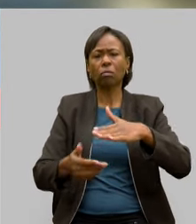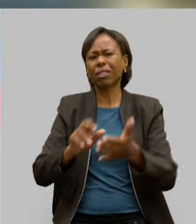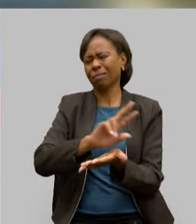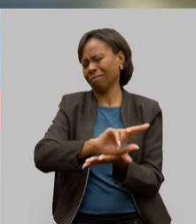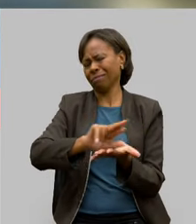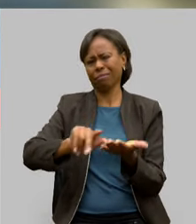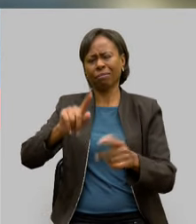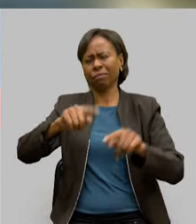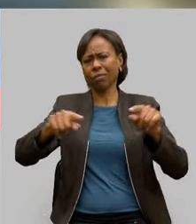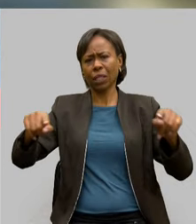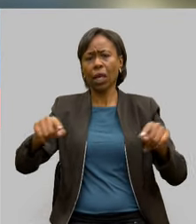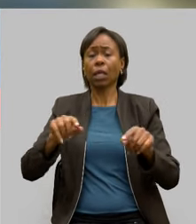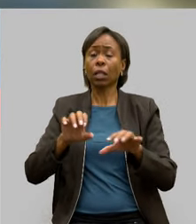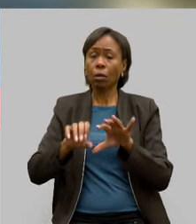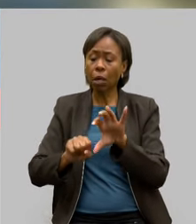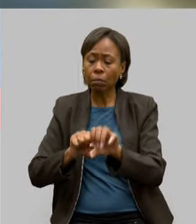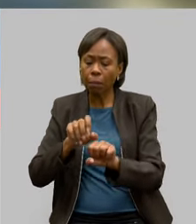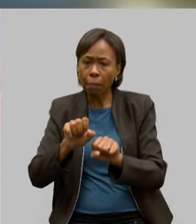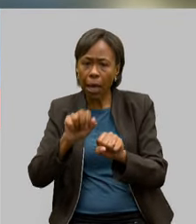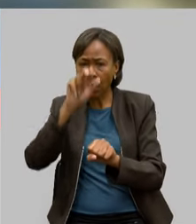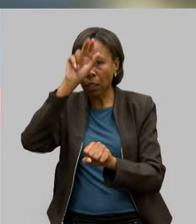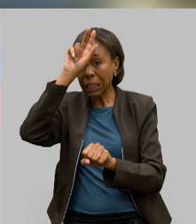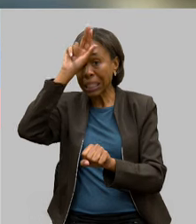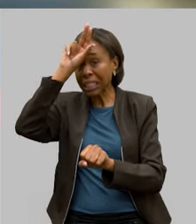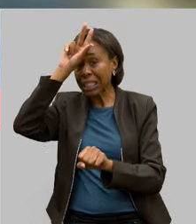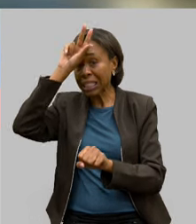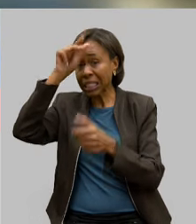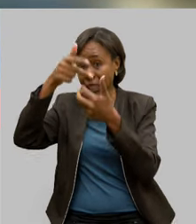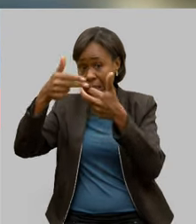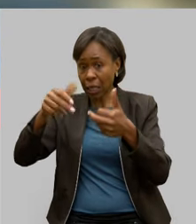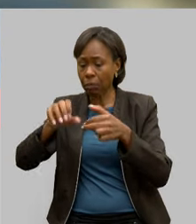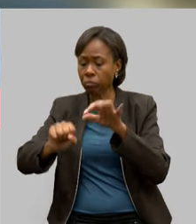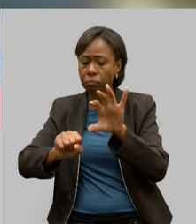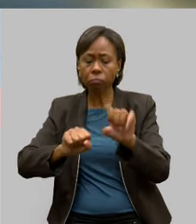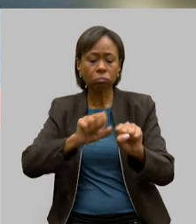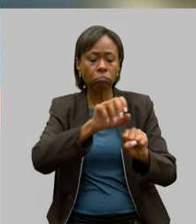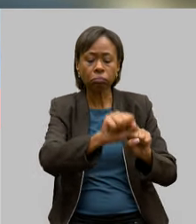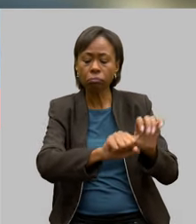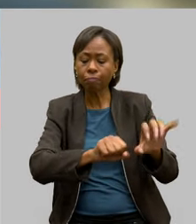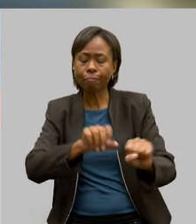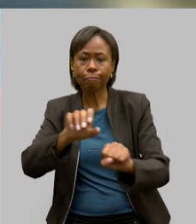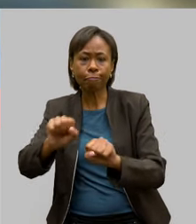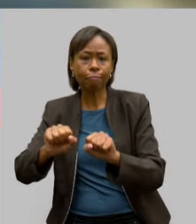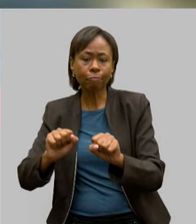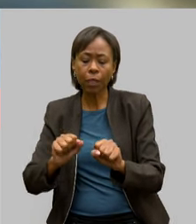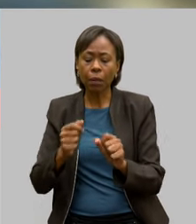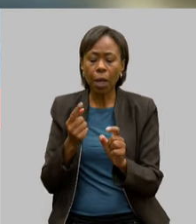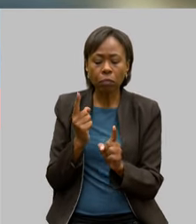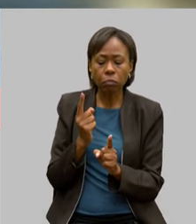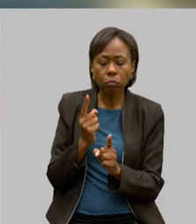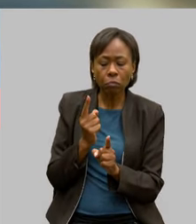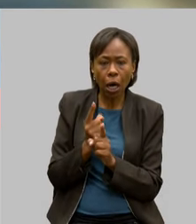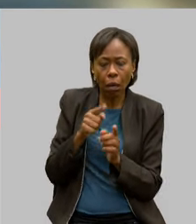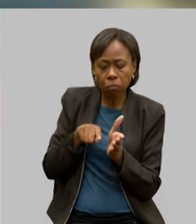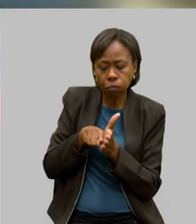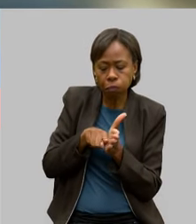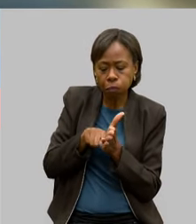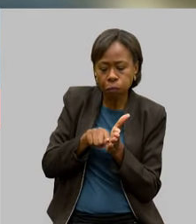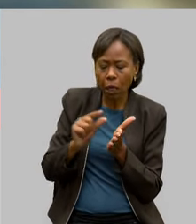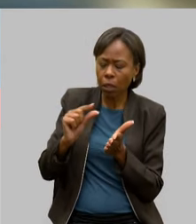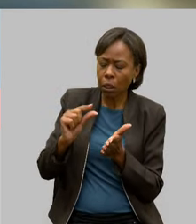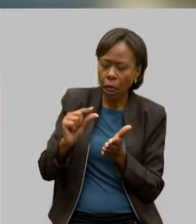coletando insetos n essas áreas Aine né a nossa equipe de laboratório vai estar identificando esses esses organismos esses